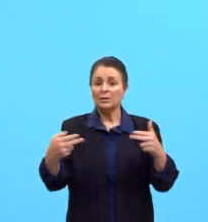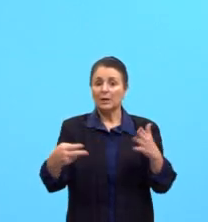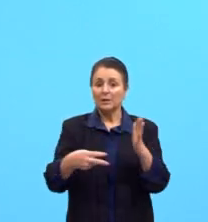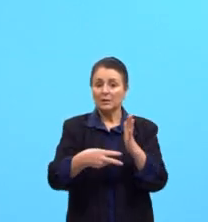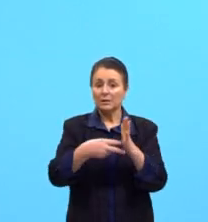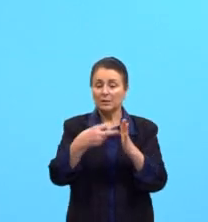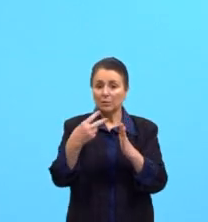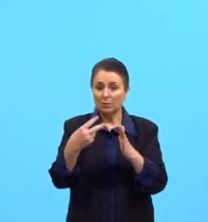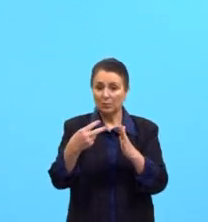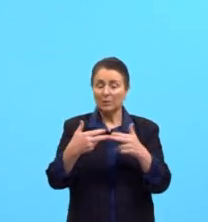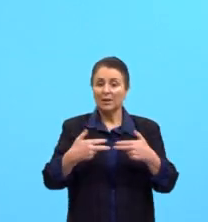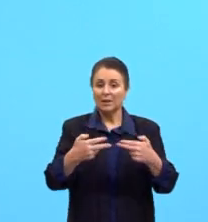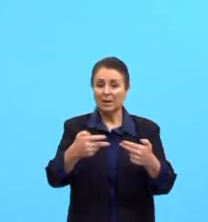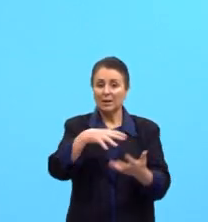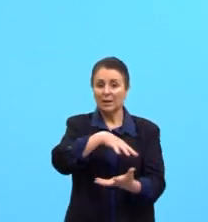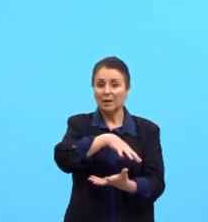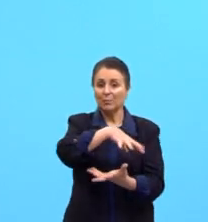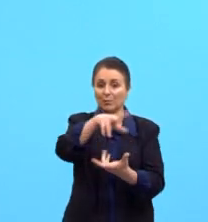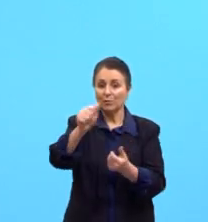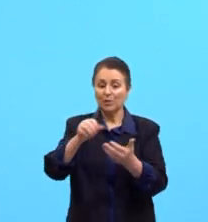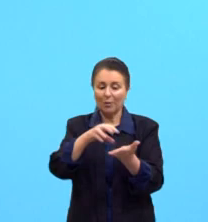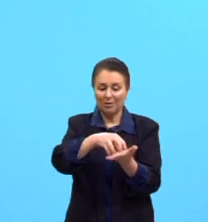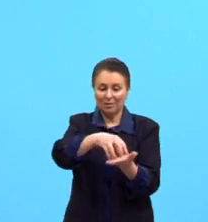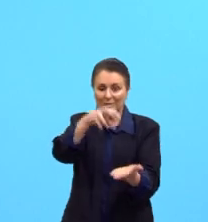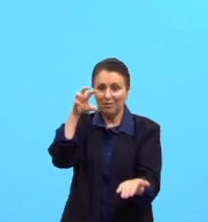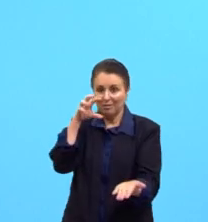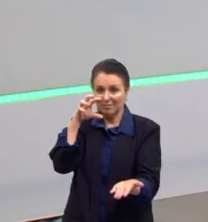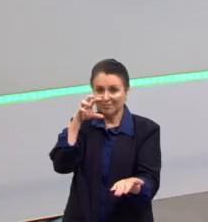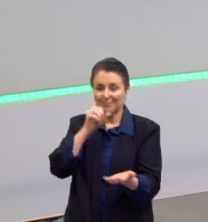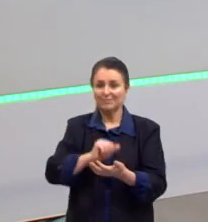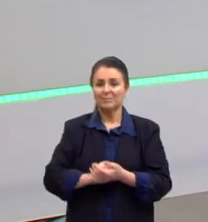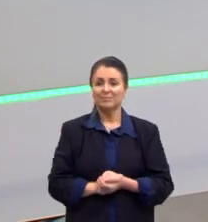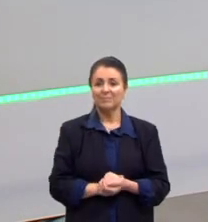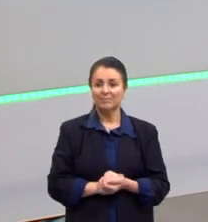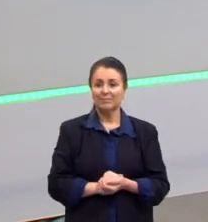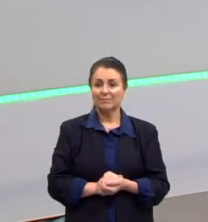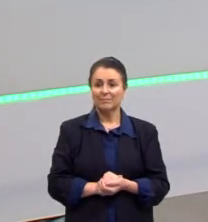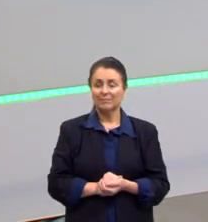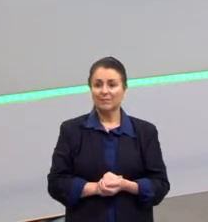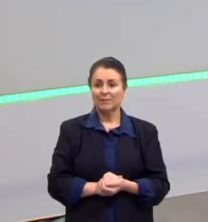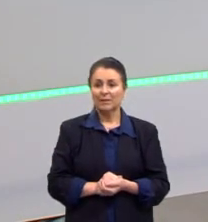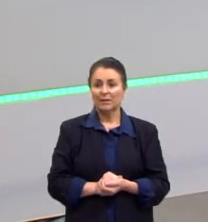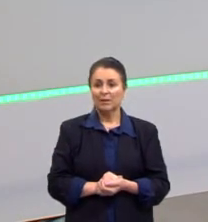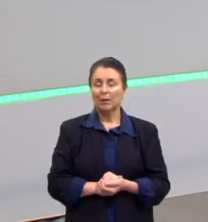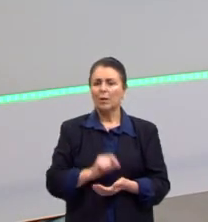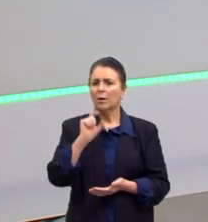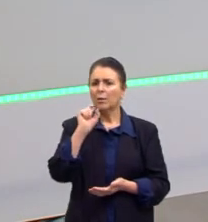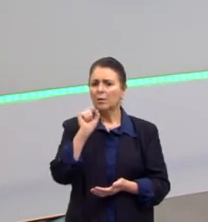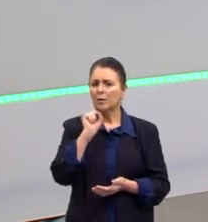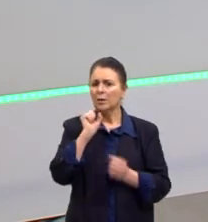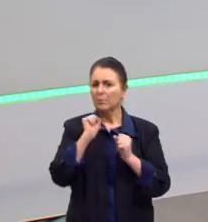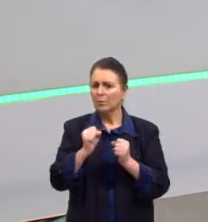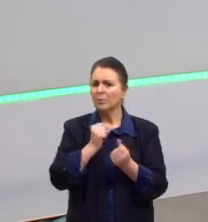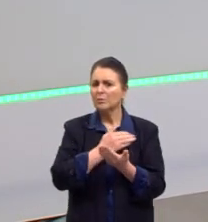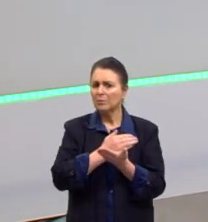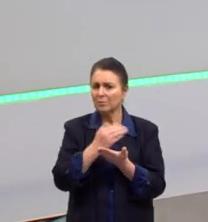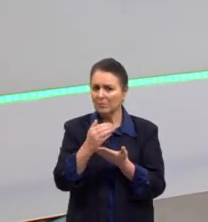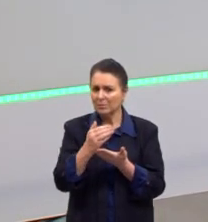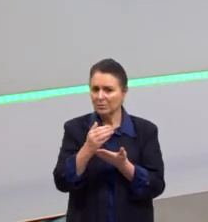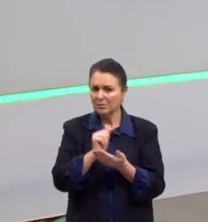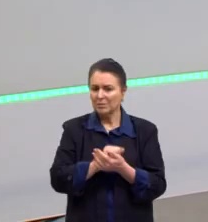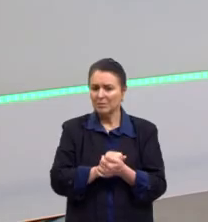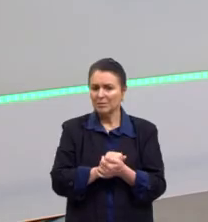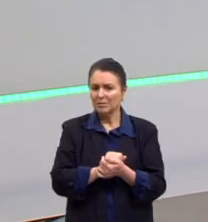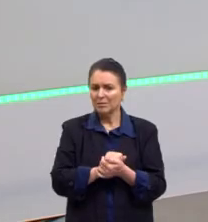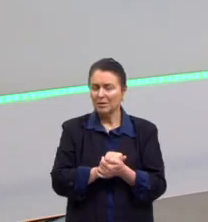então nós temos a descolonização aí a partir de 60 o que que gera né desse desse